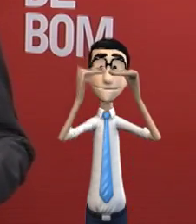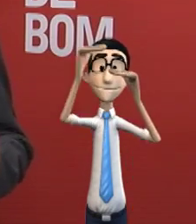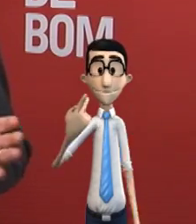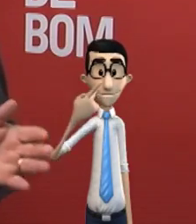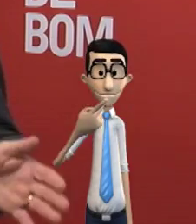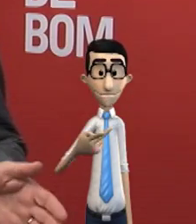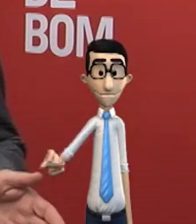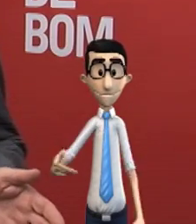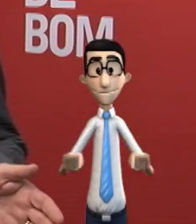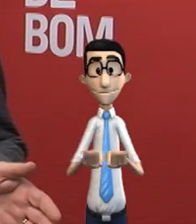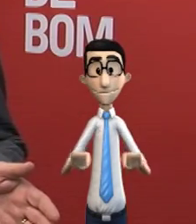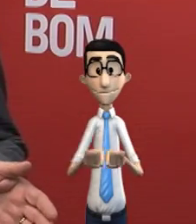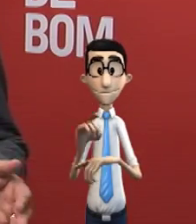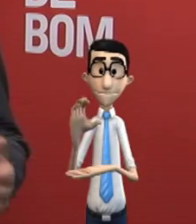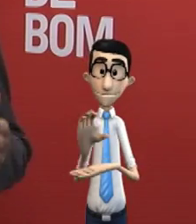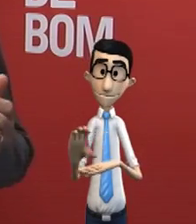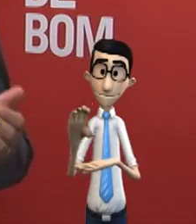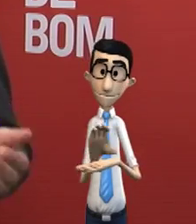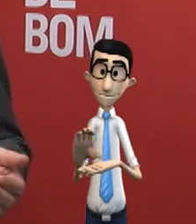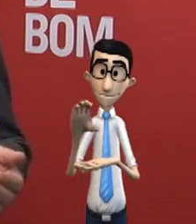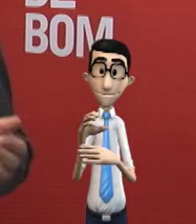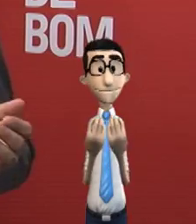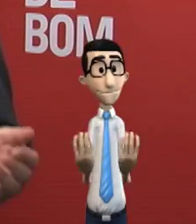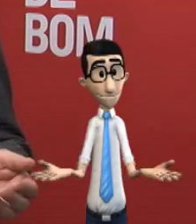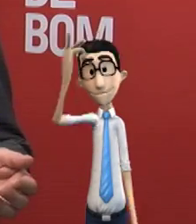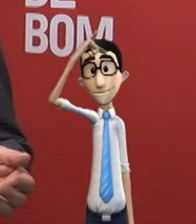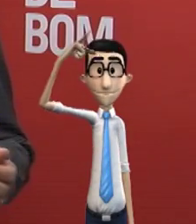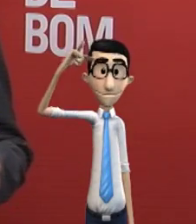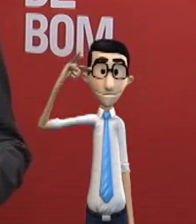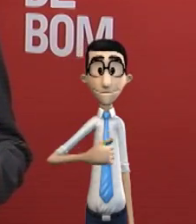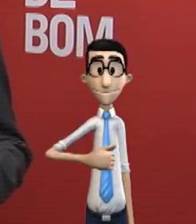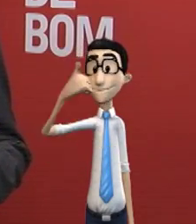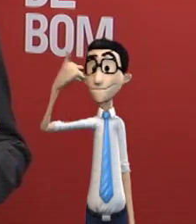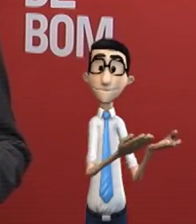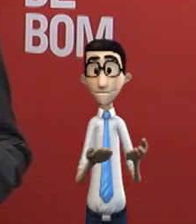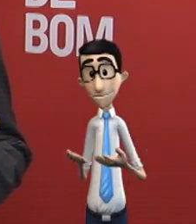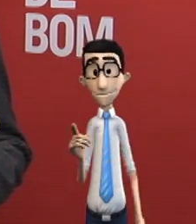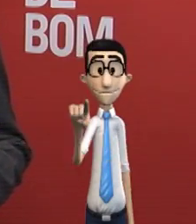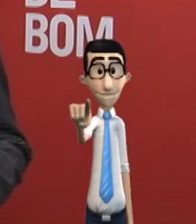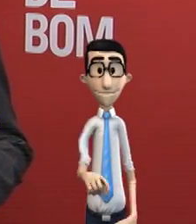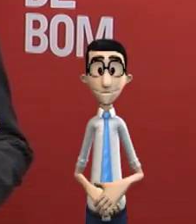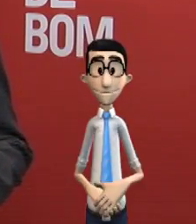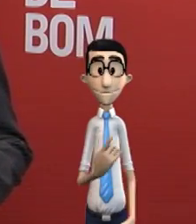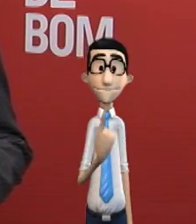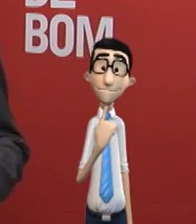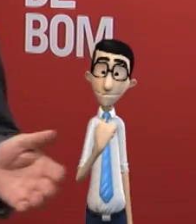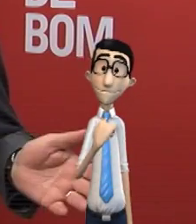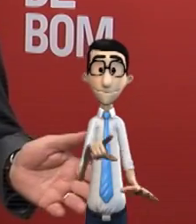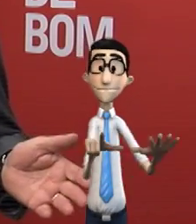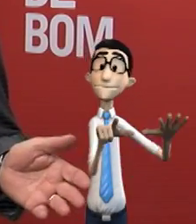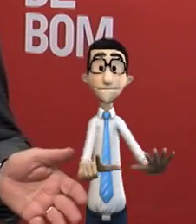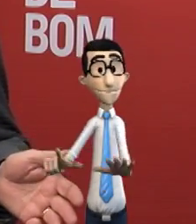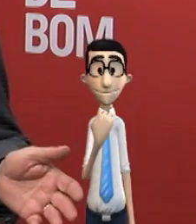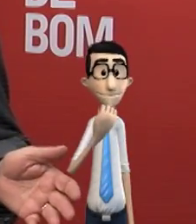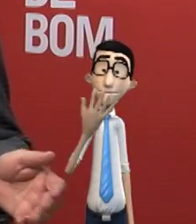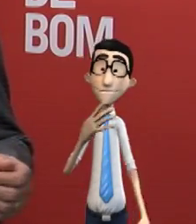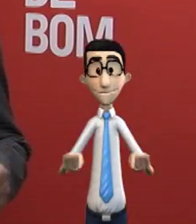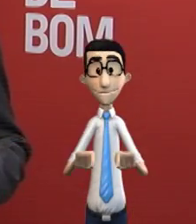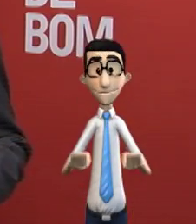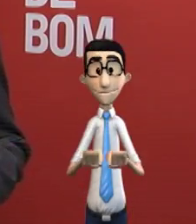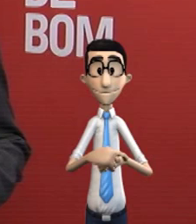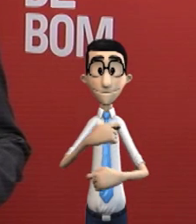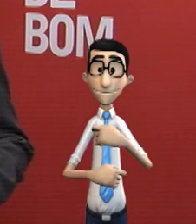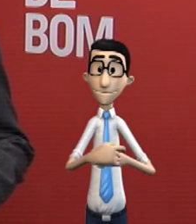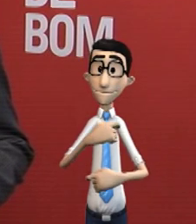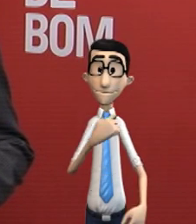trabalha para o desenvolvimento do destino e para capacitar as pessoas para receber você cada vez melhor. Desejamos uma boa semana